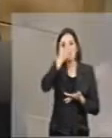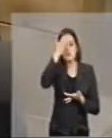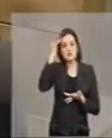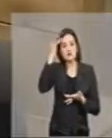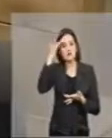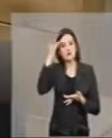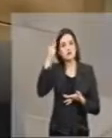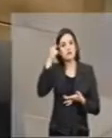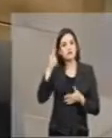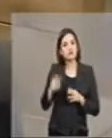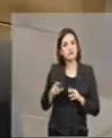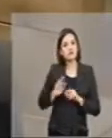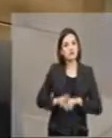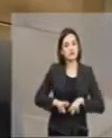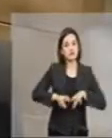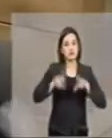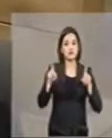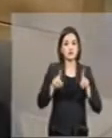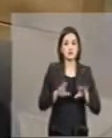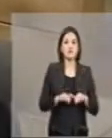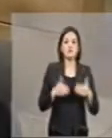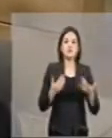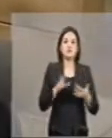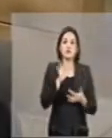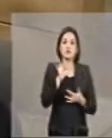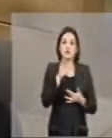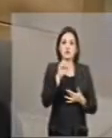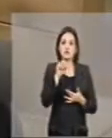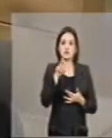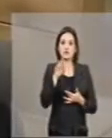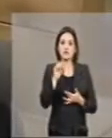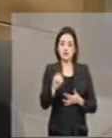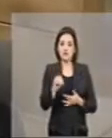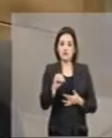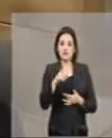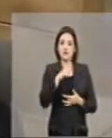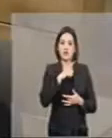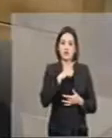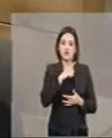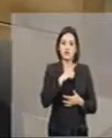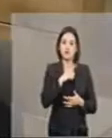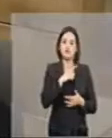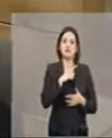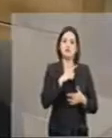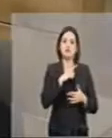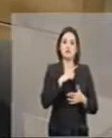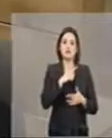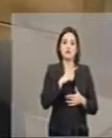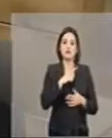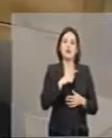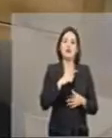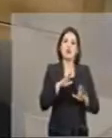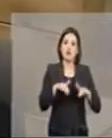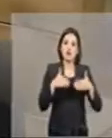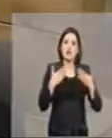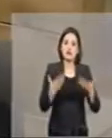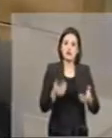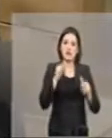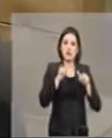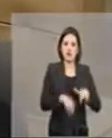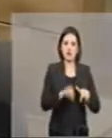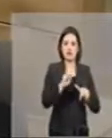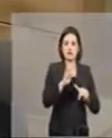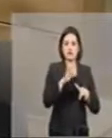Vincula-se o foro por prerrogativa de função, isso sim, e consoante recente definição desta Corte,